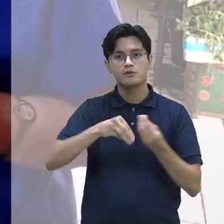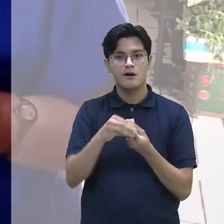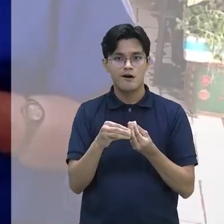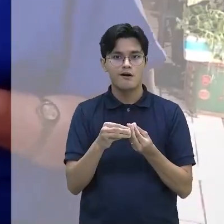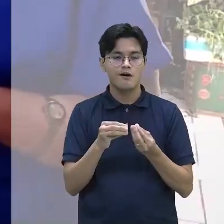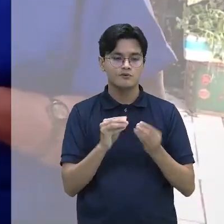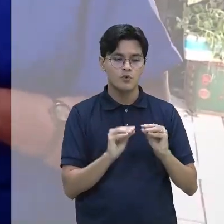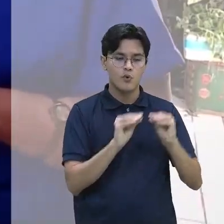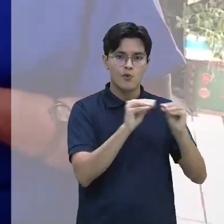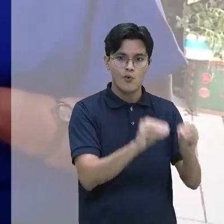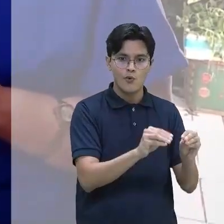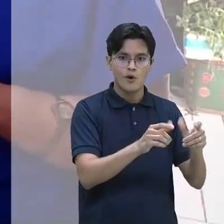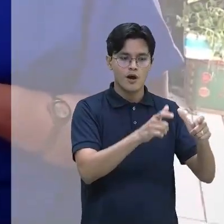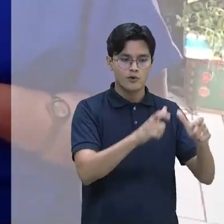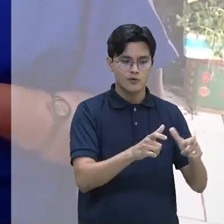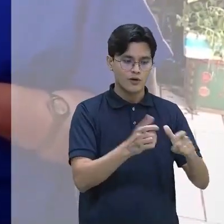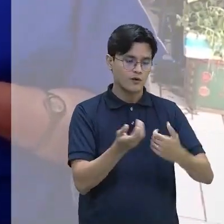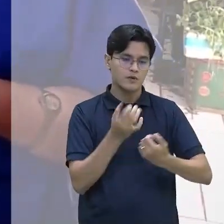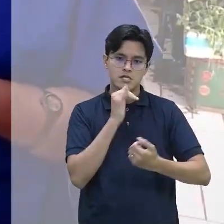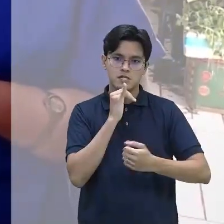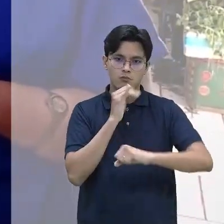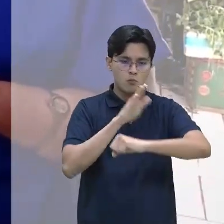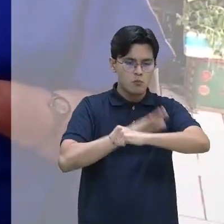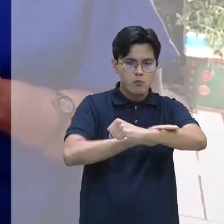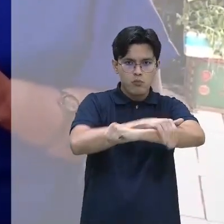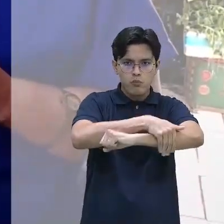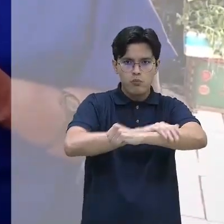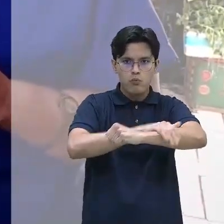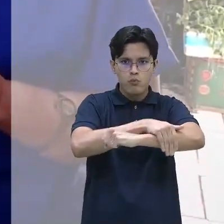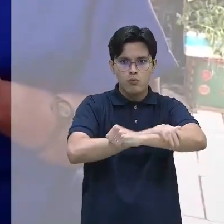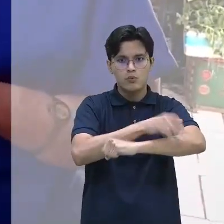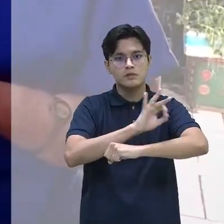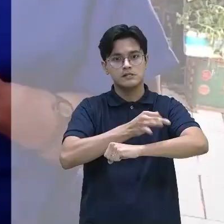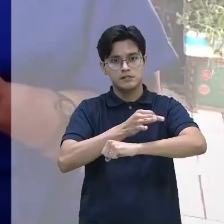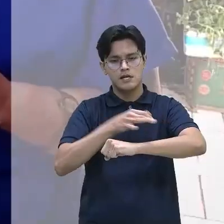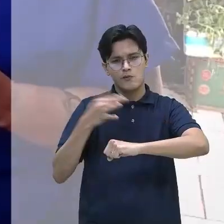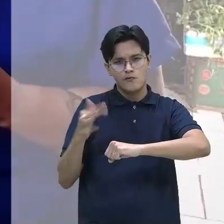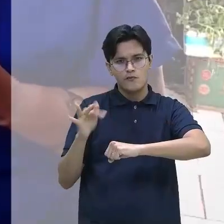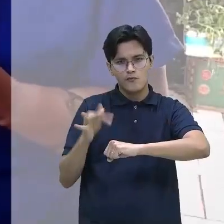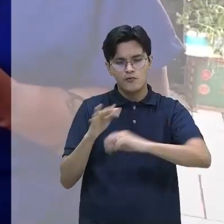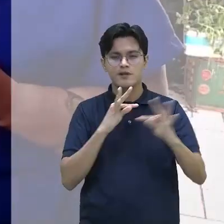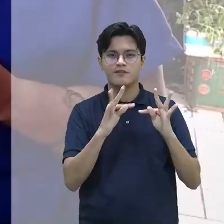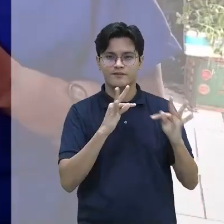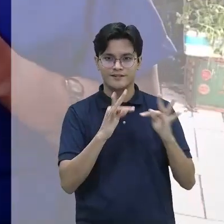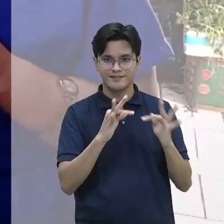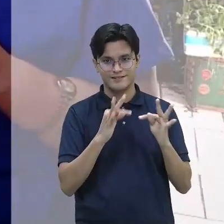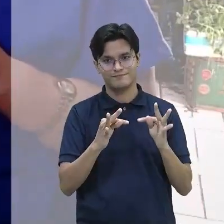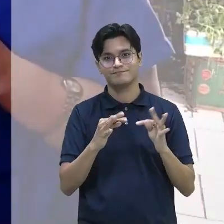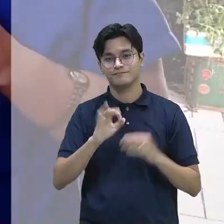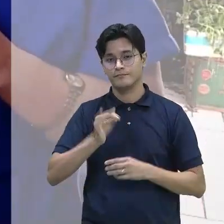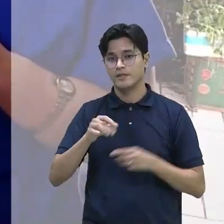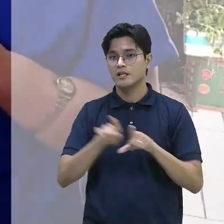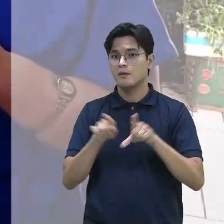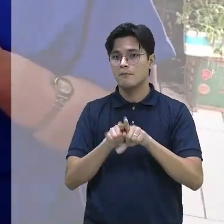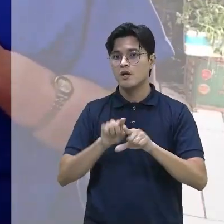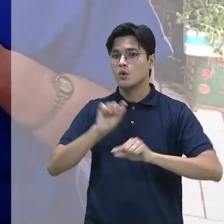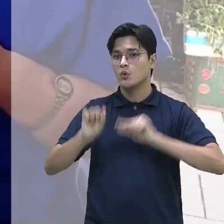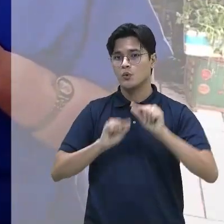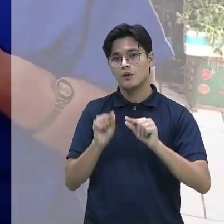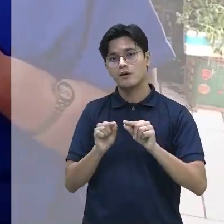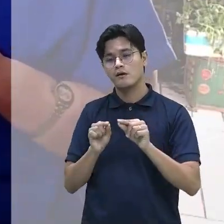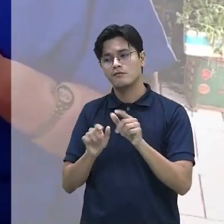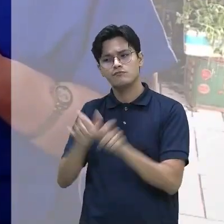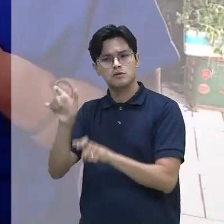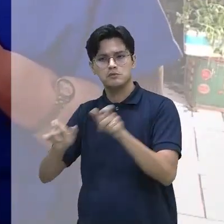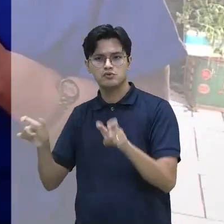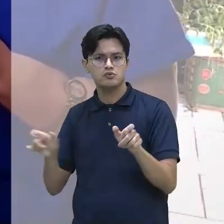está quebrado. Né? E depois o que o pessoal está procurando? O jambu. O jambu, apesar de ser